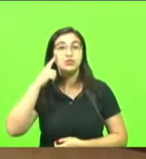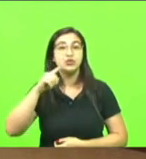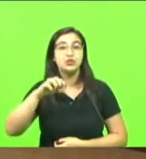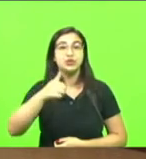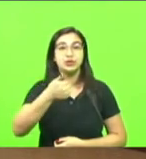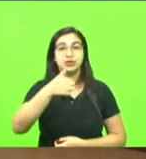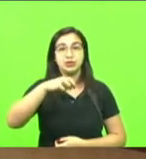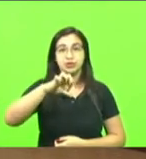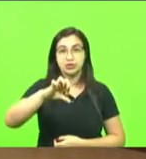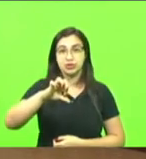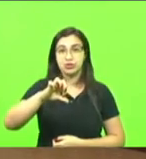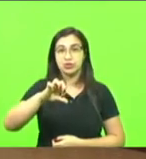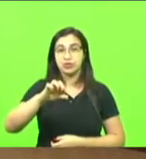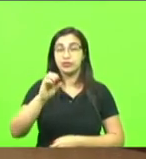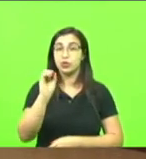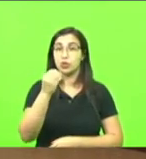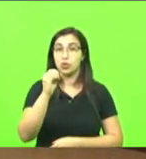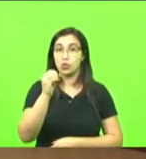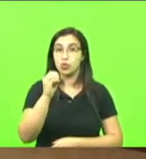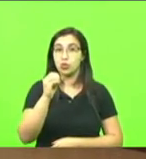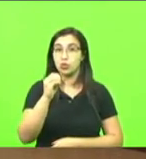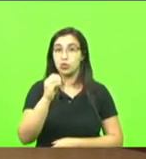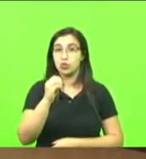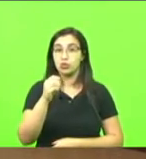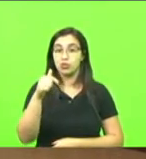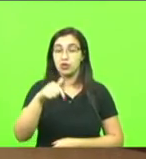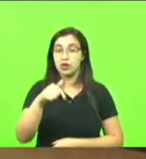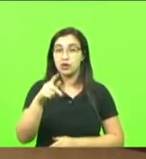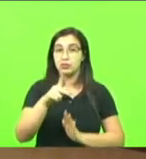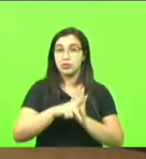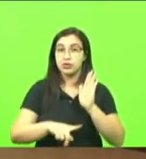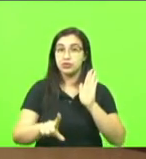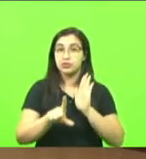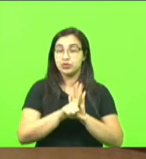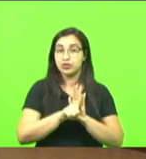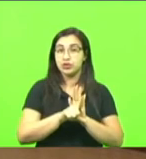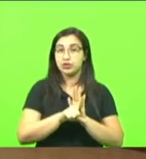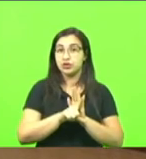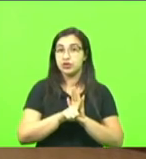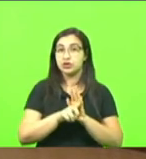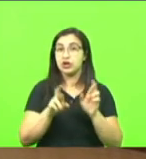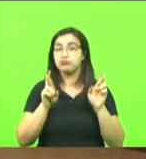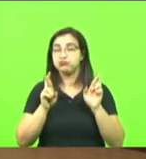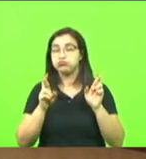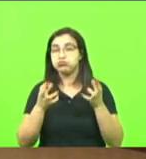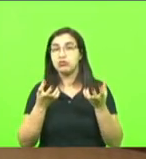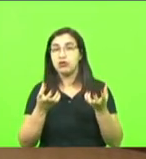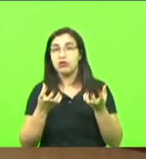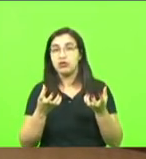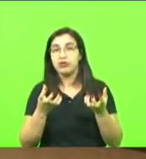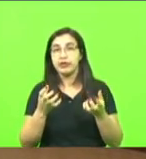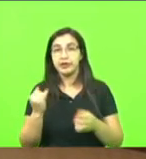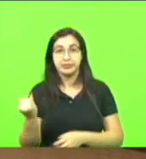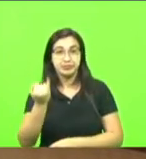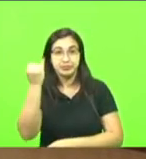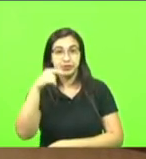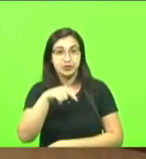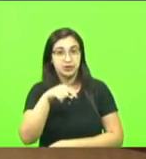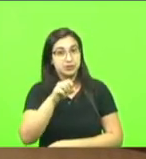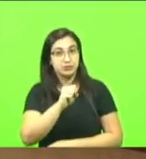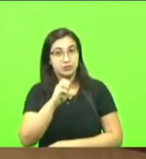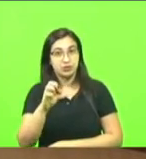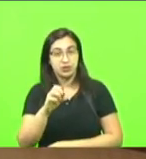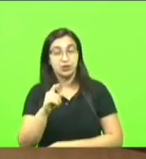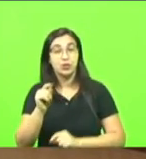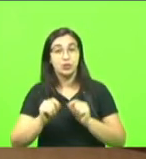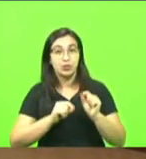que passou de outubro, deu entrada nesta casa um projeto de lei muito aguardado e de suma importância para todo o Estado, que é o Plano